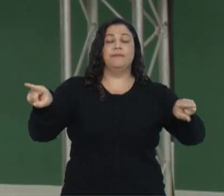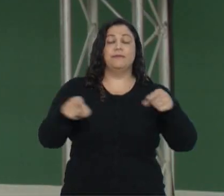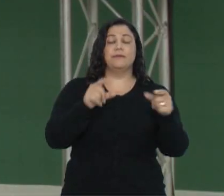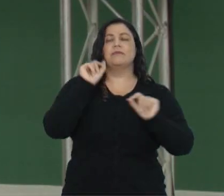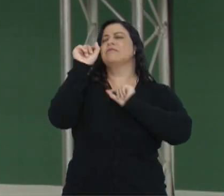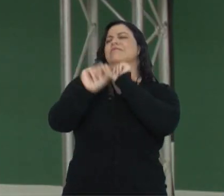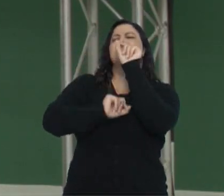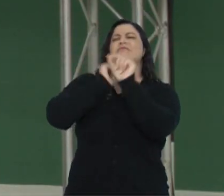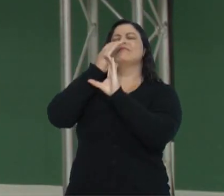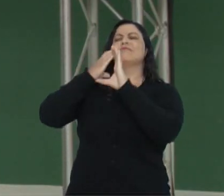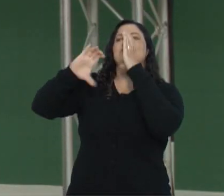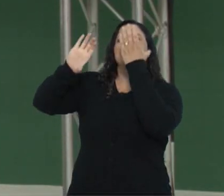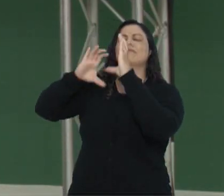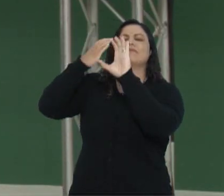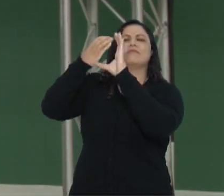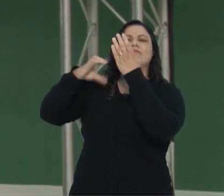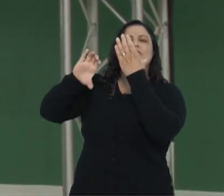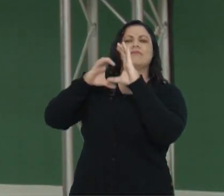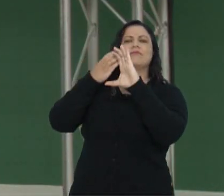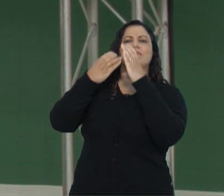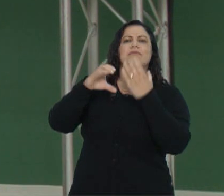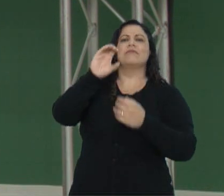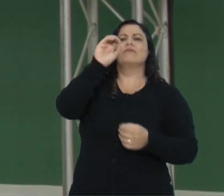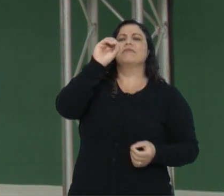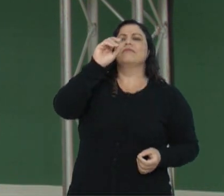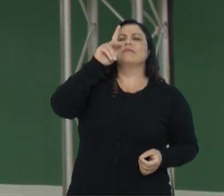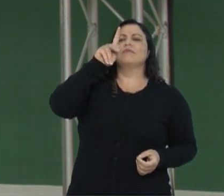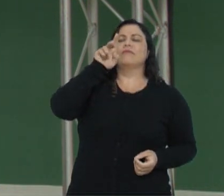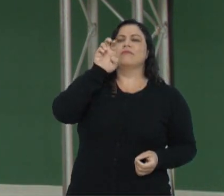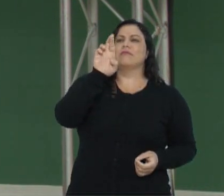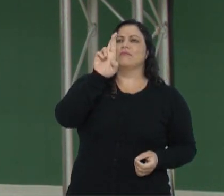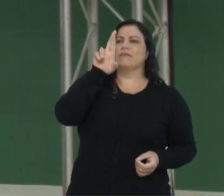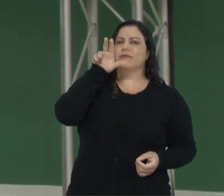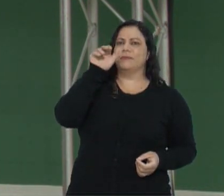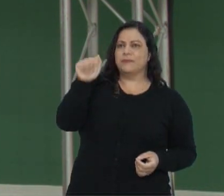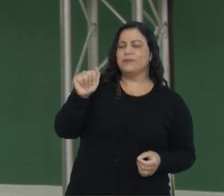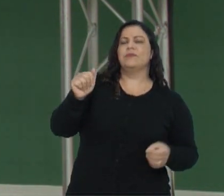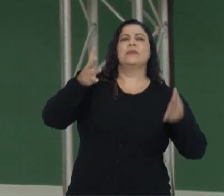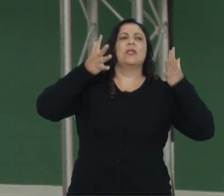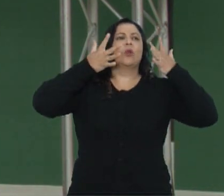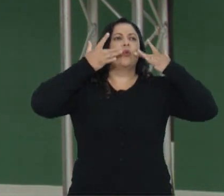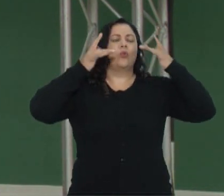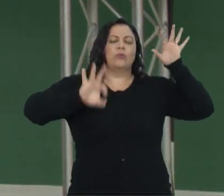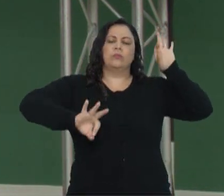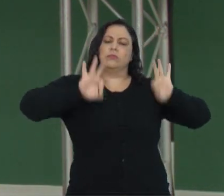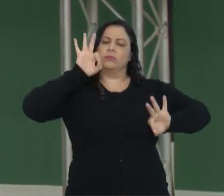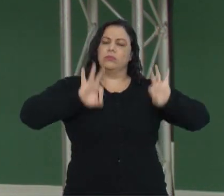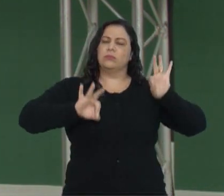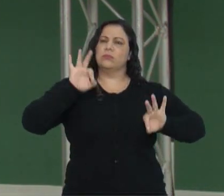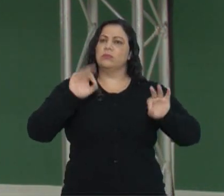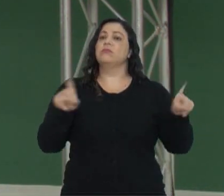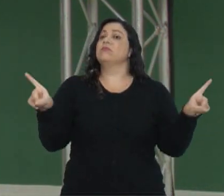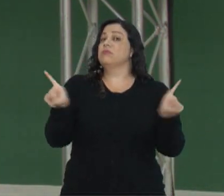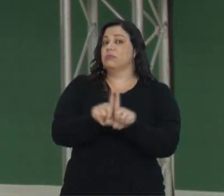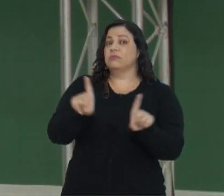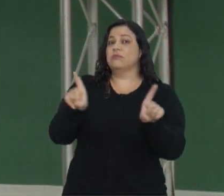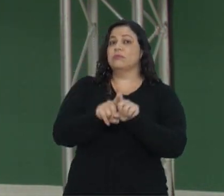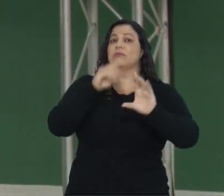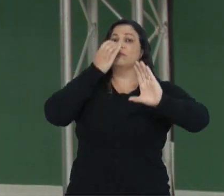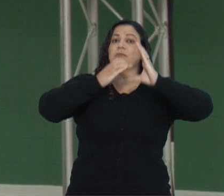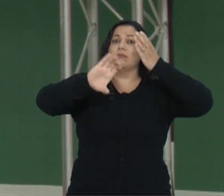essa ópera, tá? Normalmente tem a ópera, os atores, eles também cantam, né,